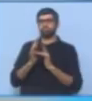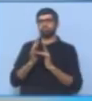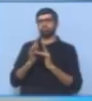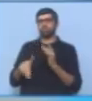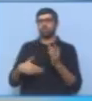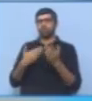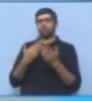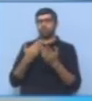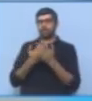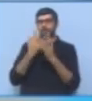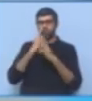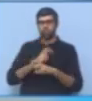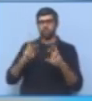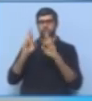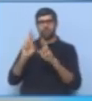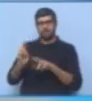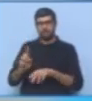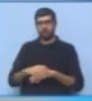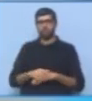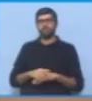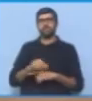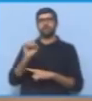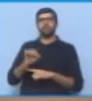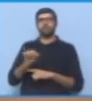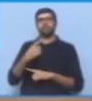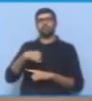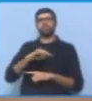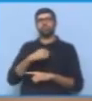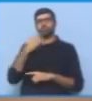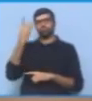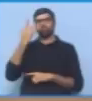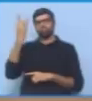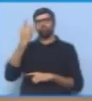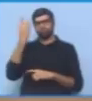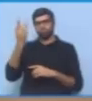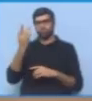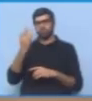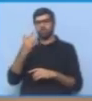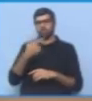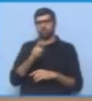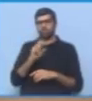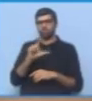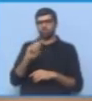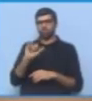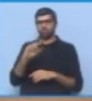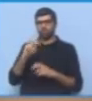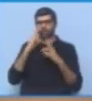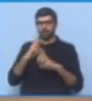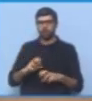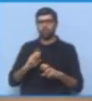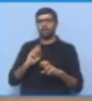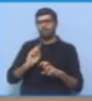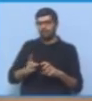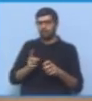chega à descoberta do que é a esperança. Sim, a questão sempre em teologia e em investigação é sempre o método, qual é o método que